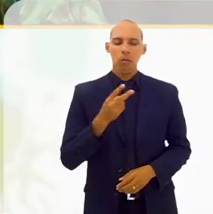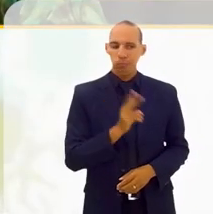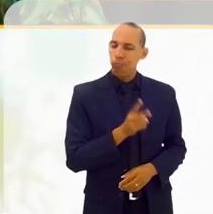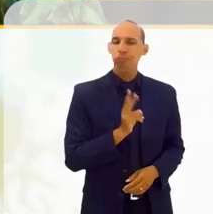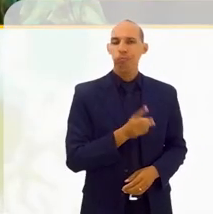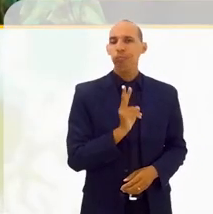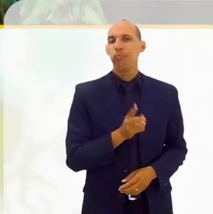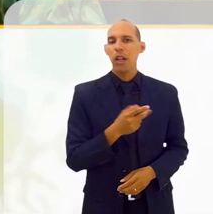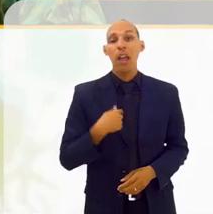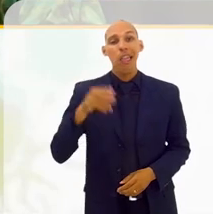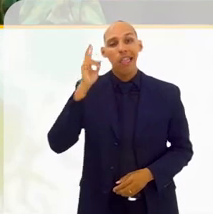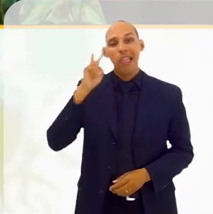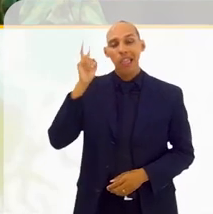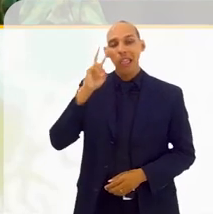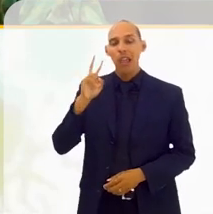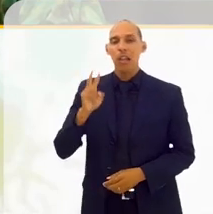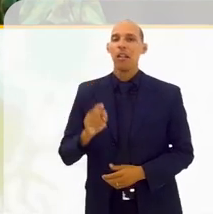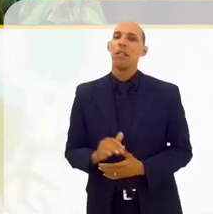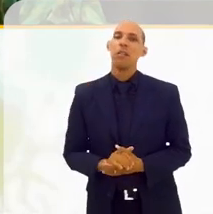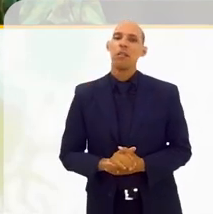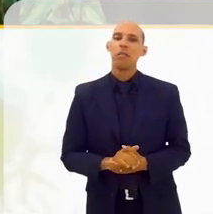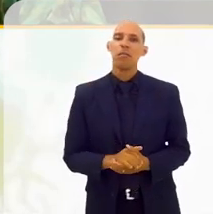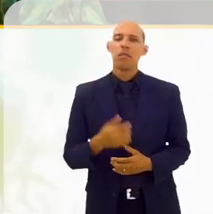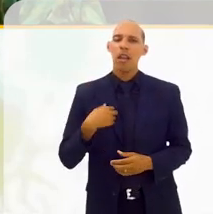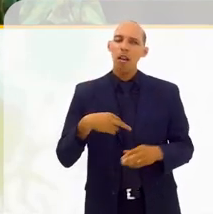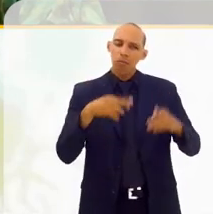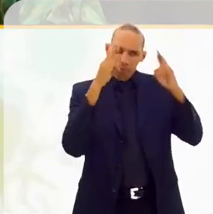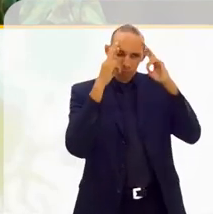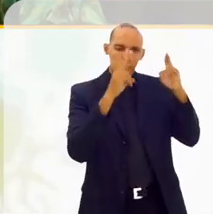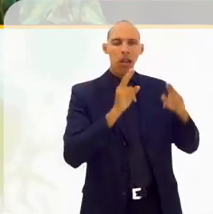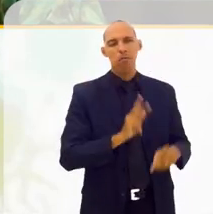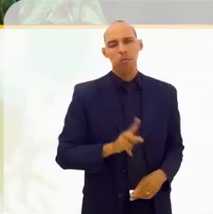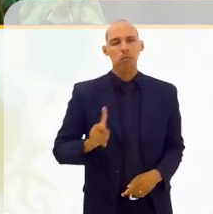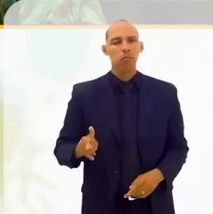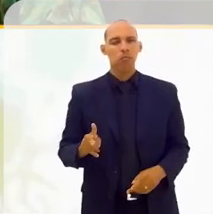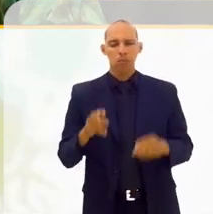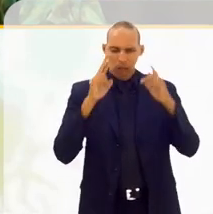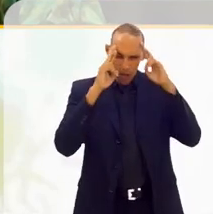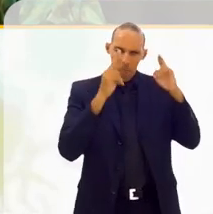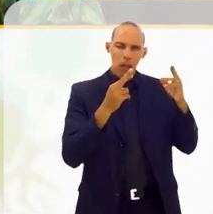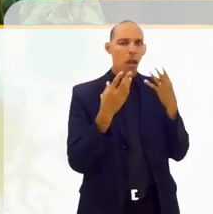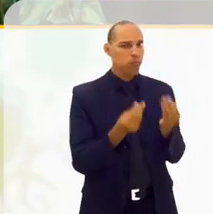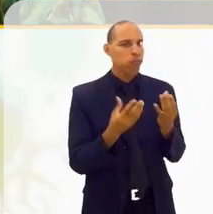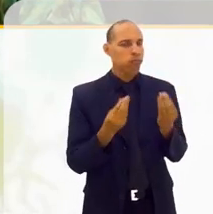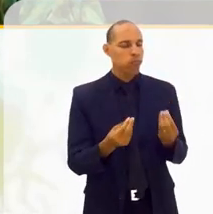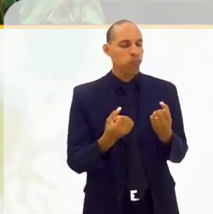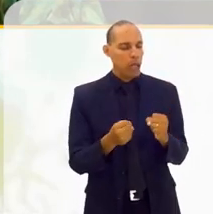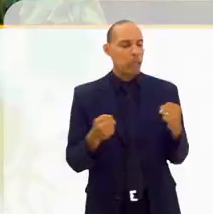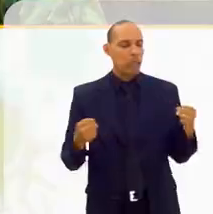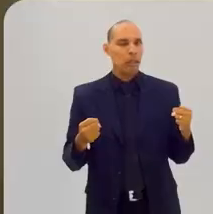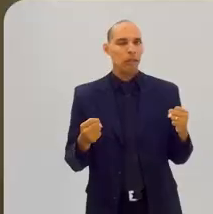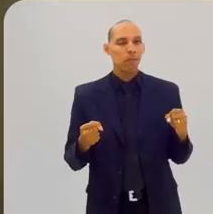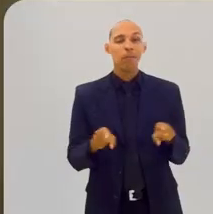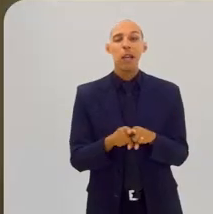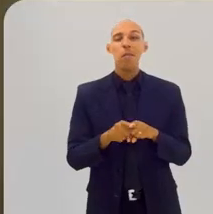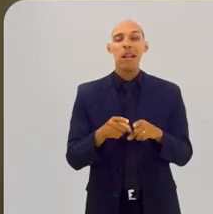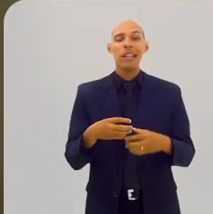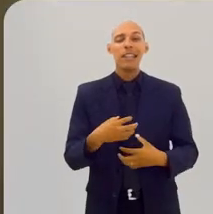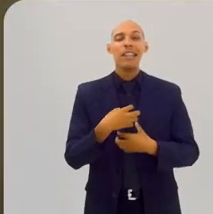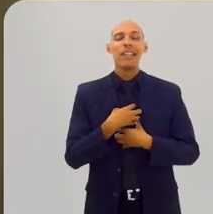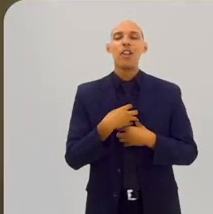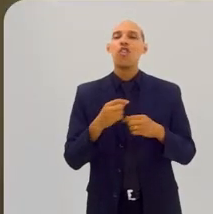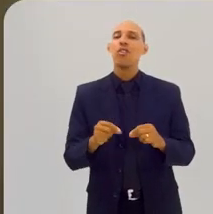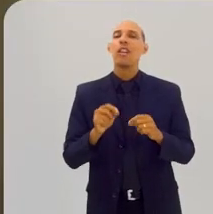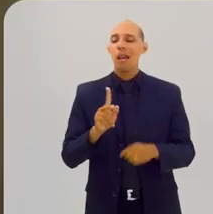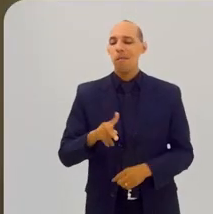eu tinha eu lembro que eu tinha respeito muito grande pelos professores e eu senti